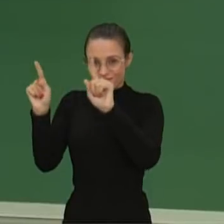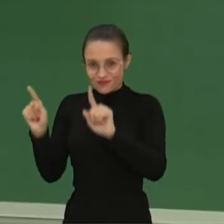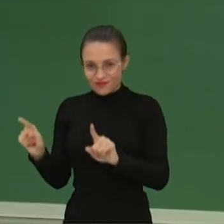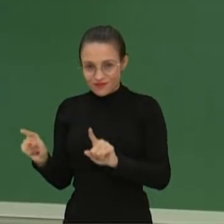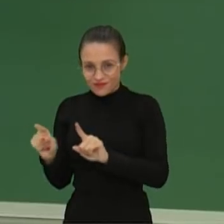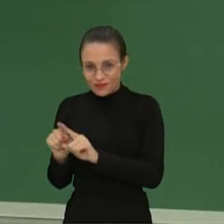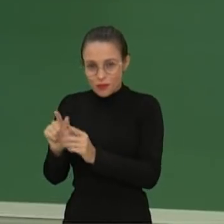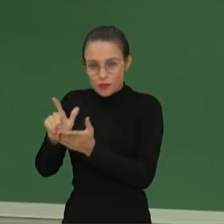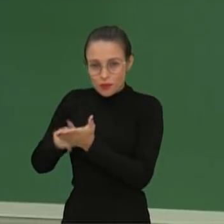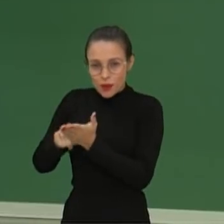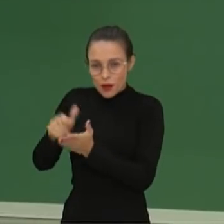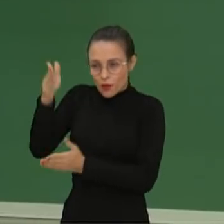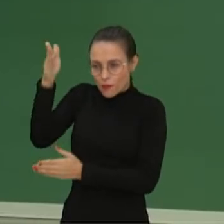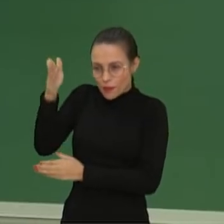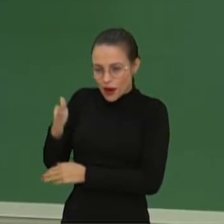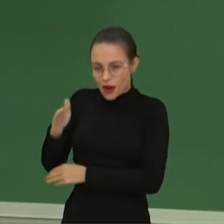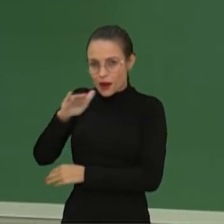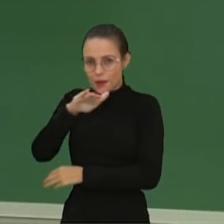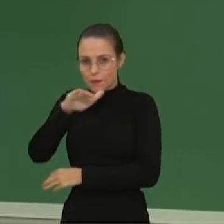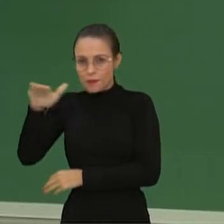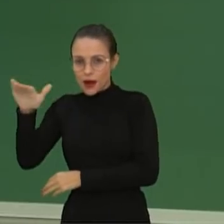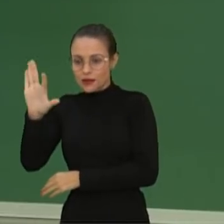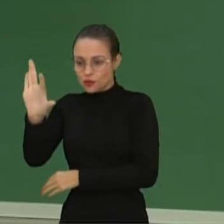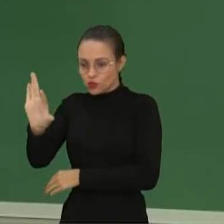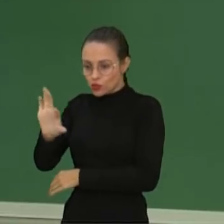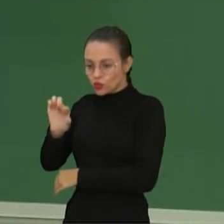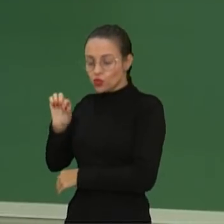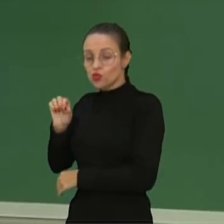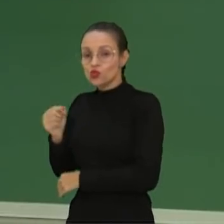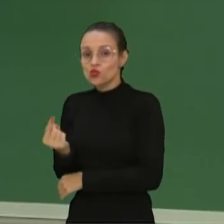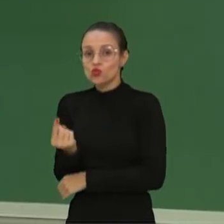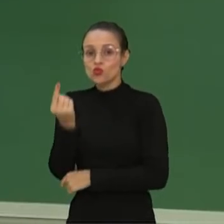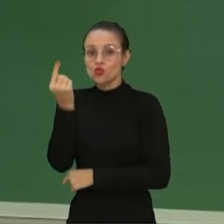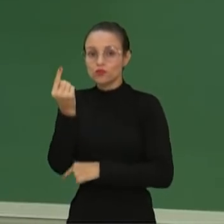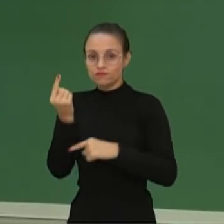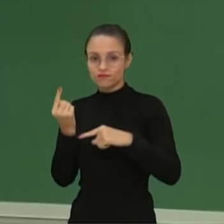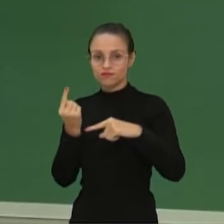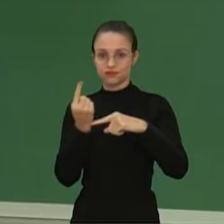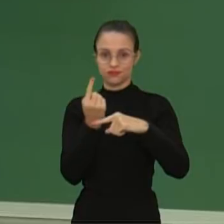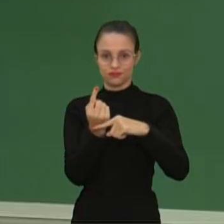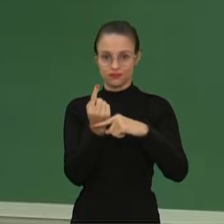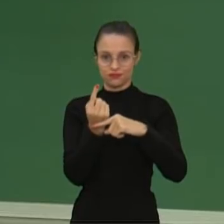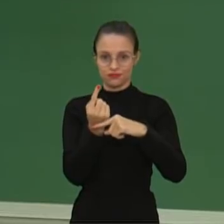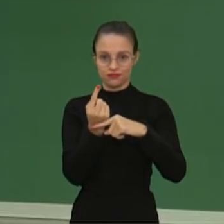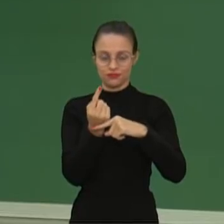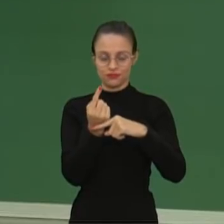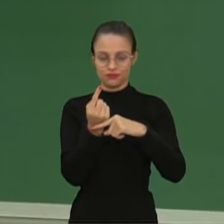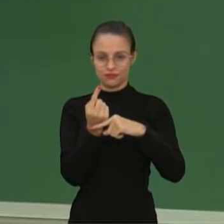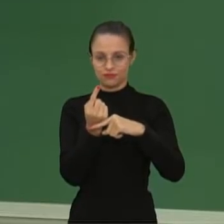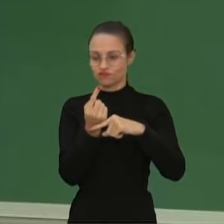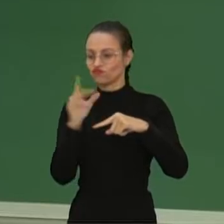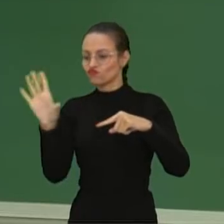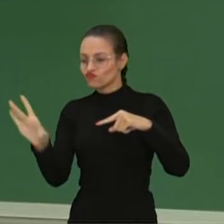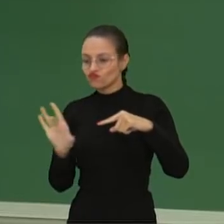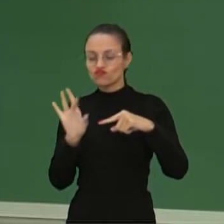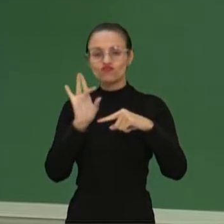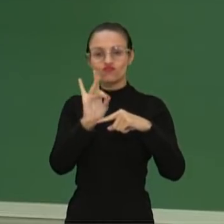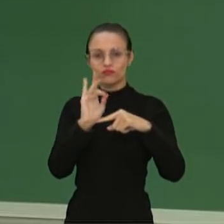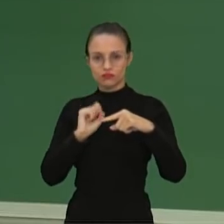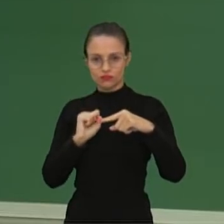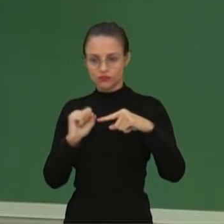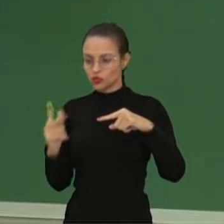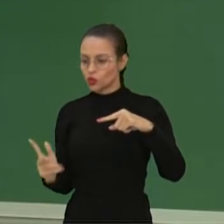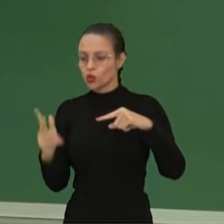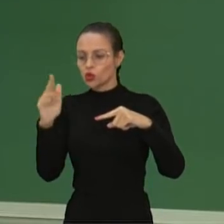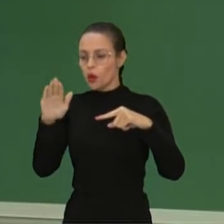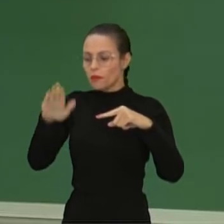Eu dividi a minha folha em 4 partes iguais e peguei uma parte. Ou cortei, eu colei,